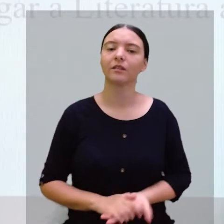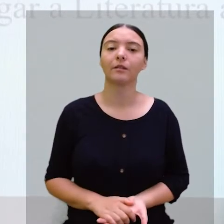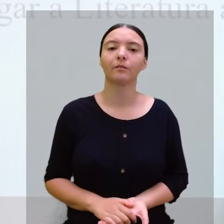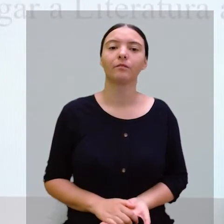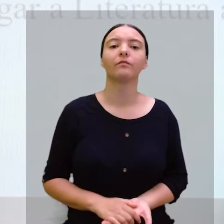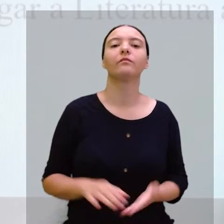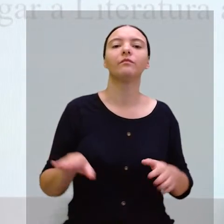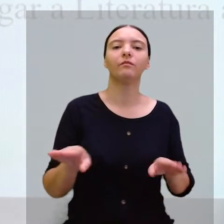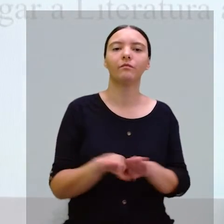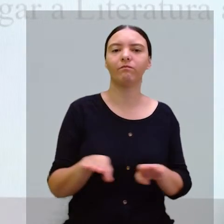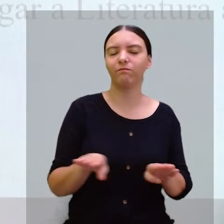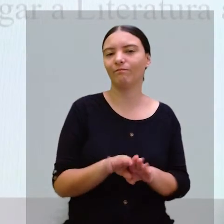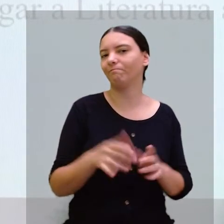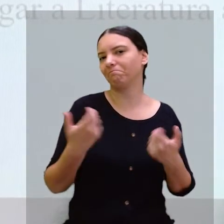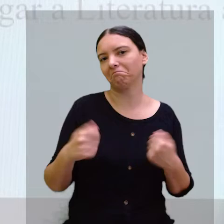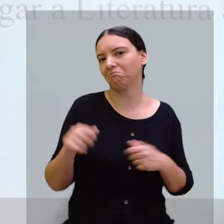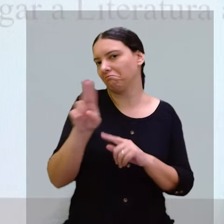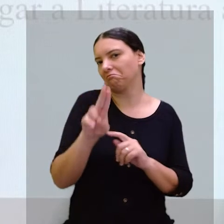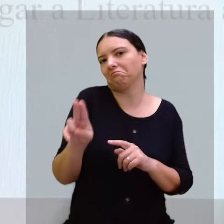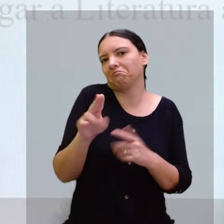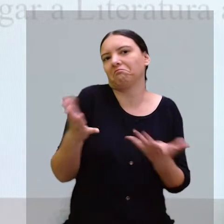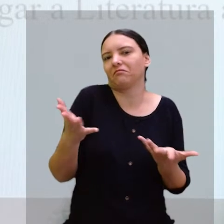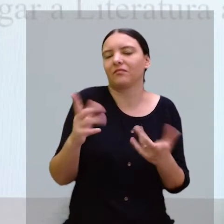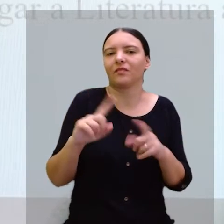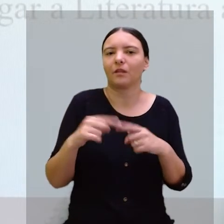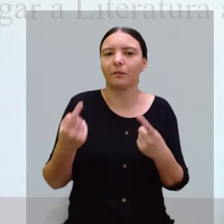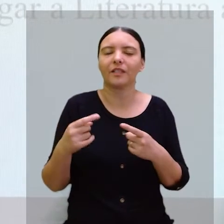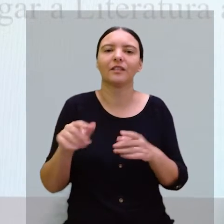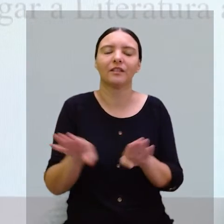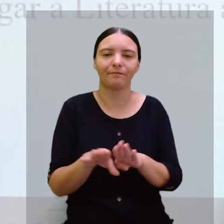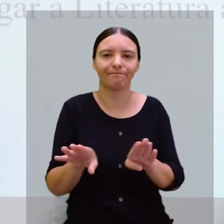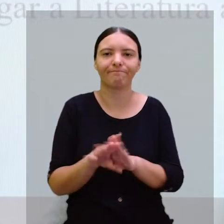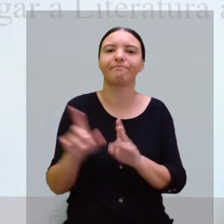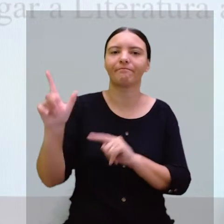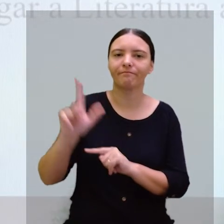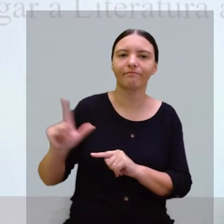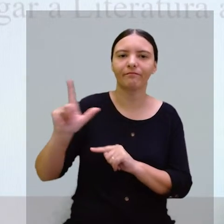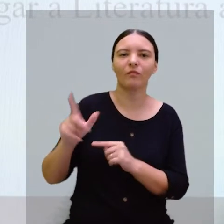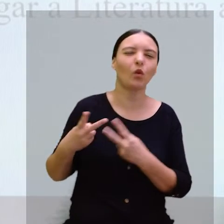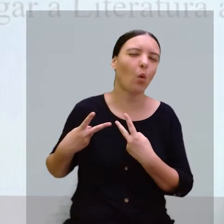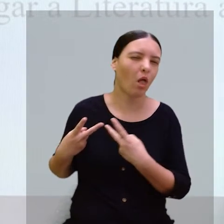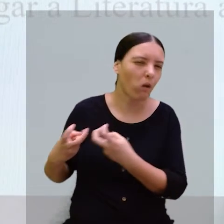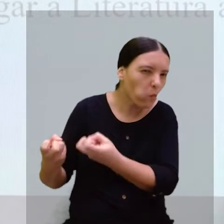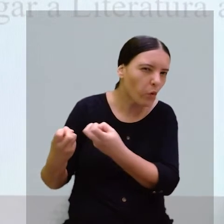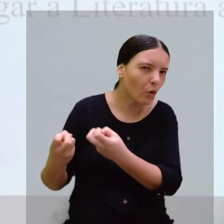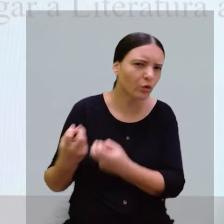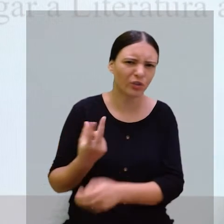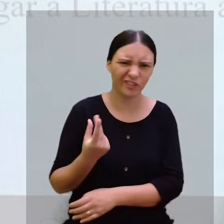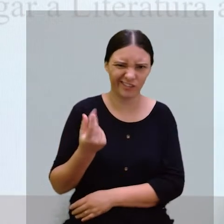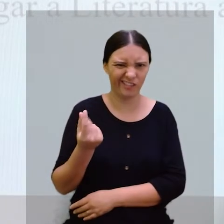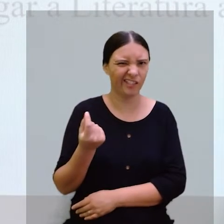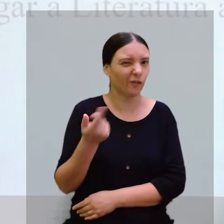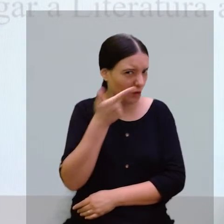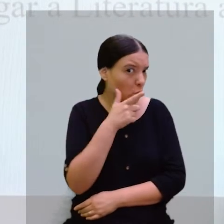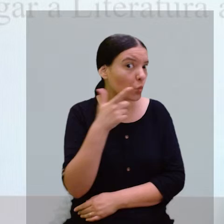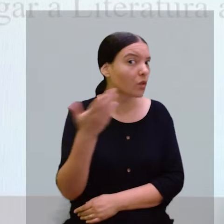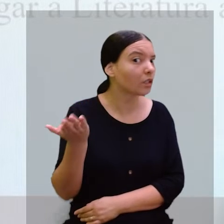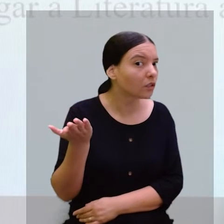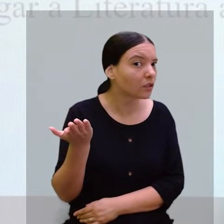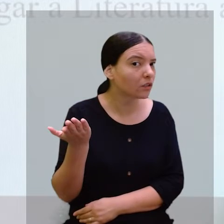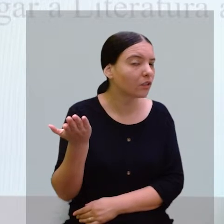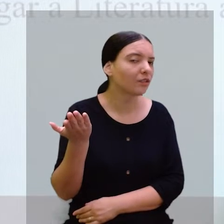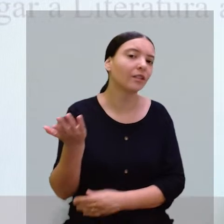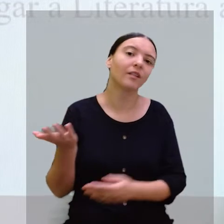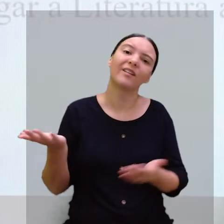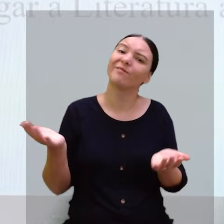um certo inutensílio nisso. Né? Então jogar a literatura às vezes só no campo do lucro, sim, mas você vai ganhar dinheiro com isso? Às vezes é